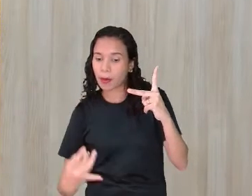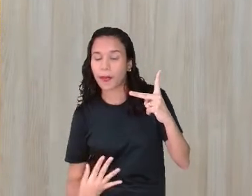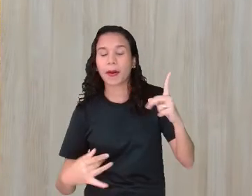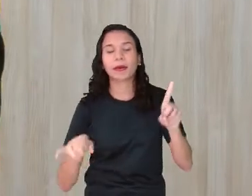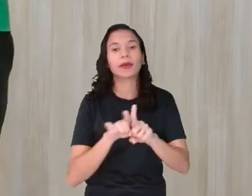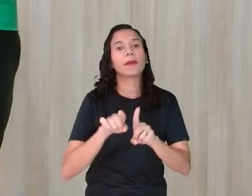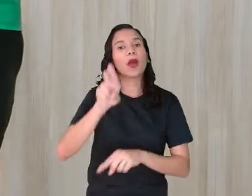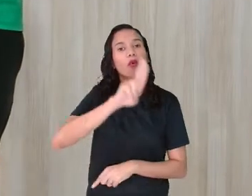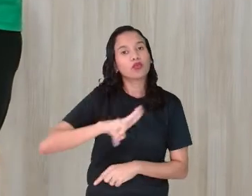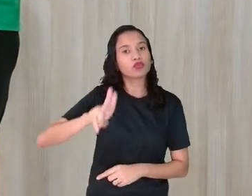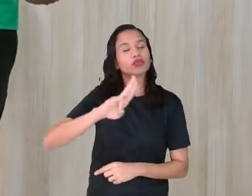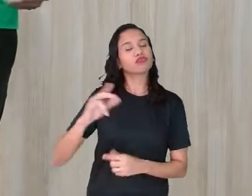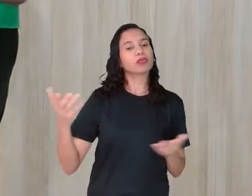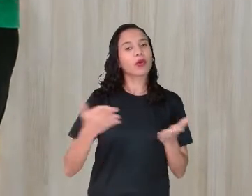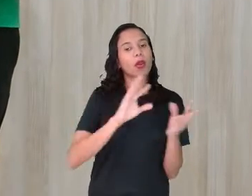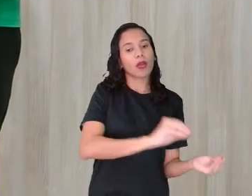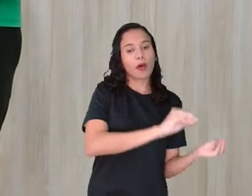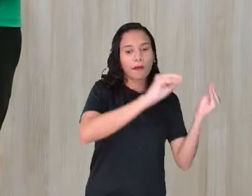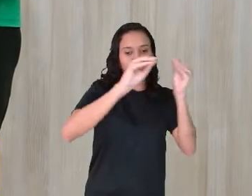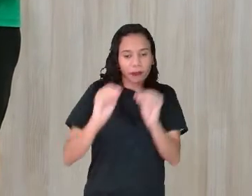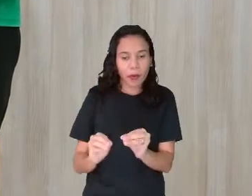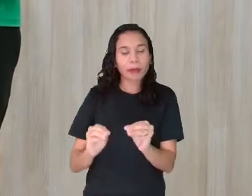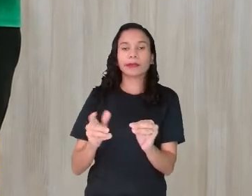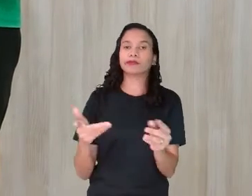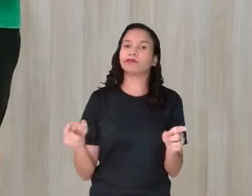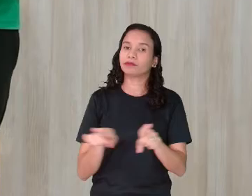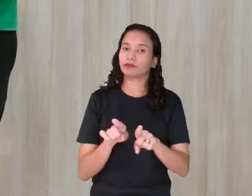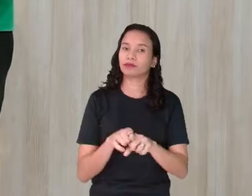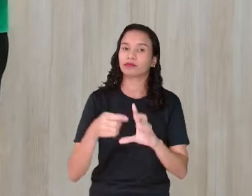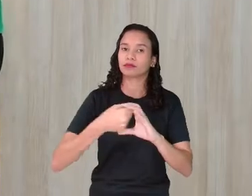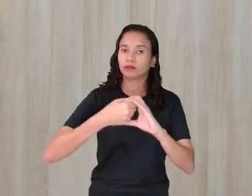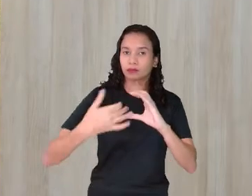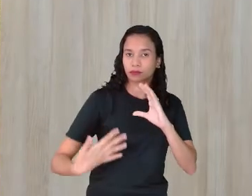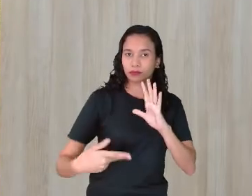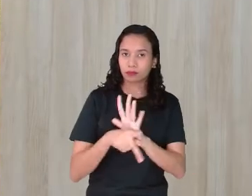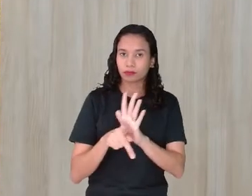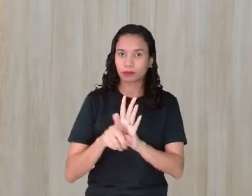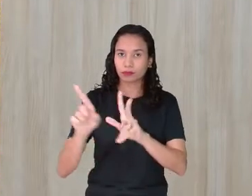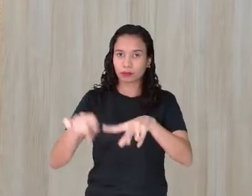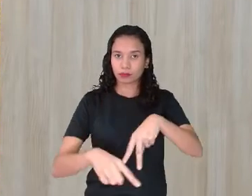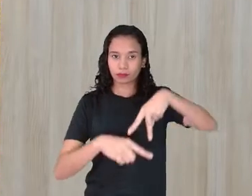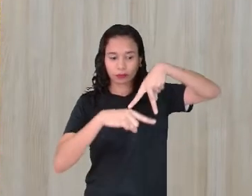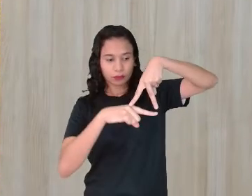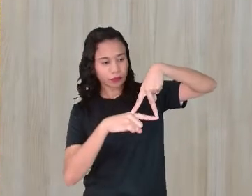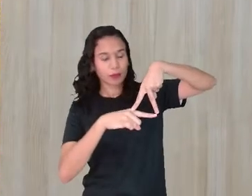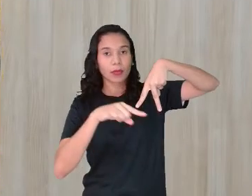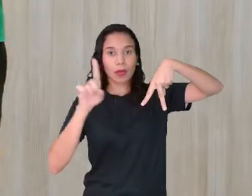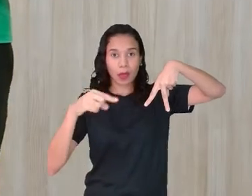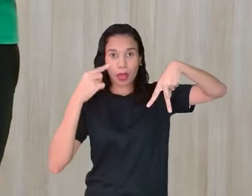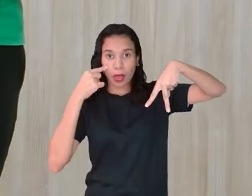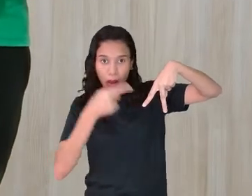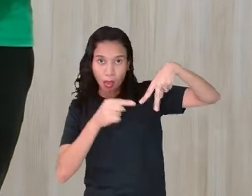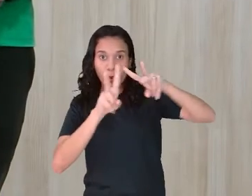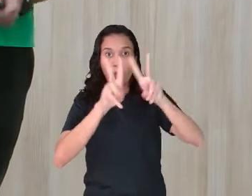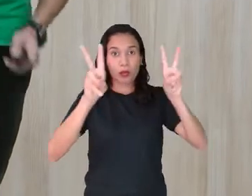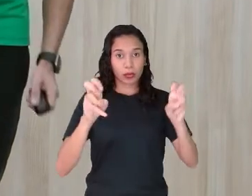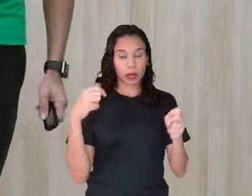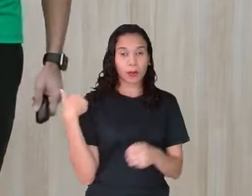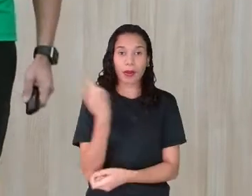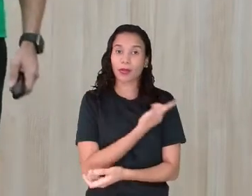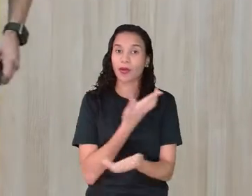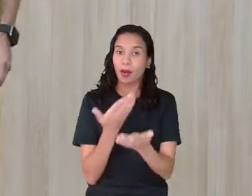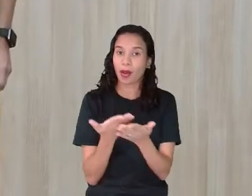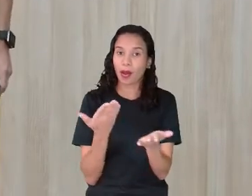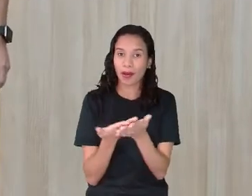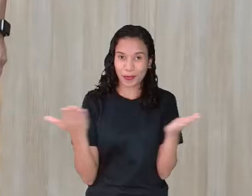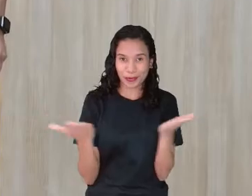da classificação desses ângulos, a gente também consegue classificar os triângulos, e é esse o tema da nossa aula